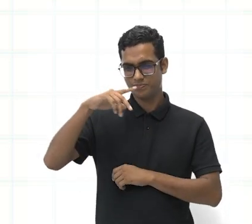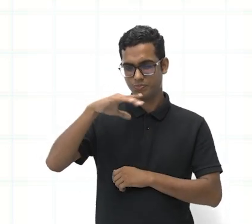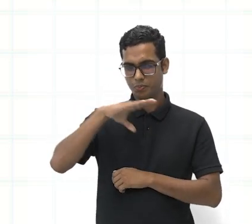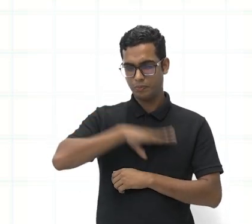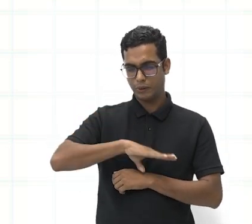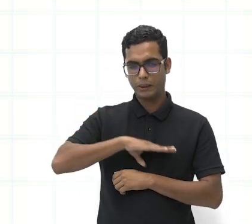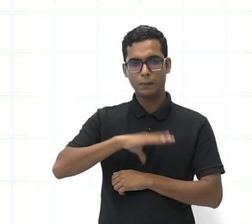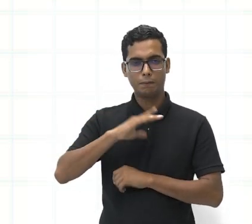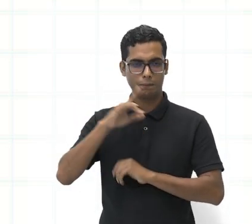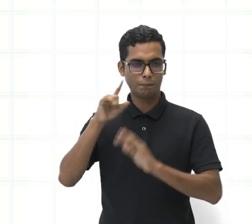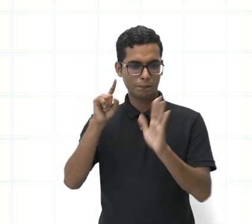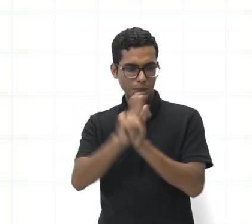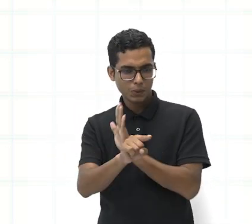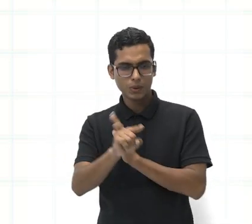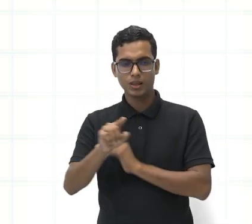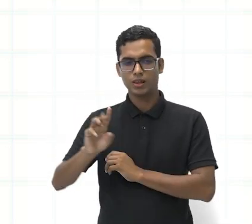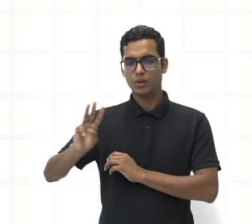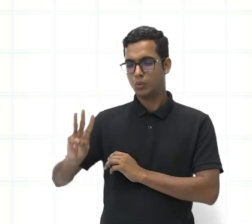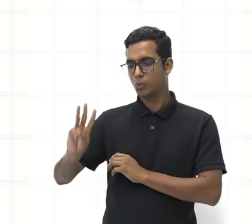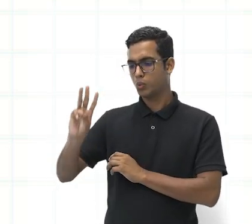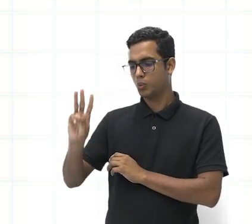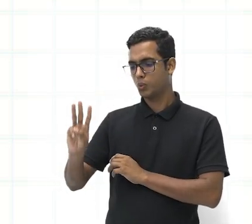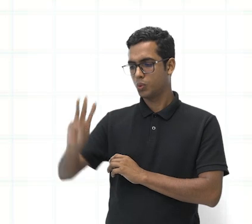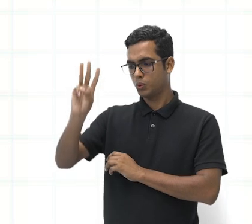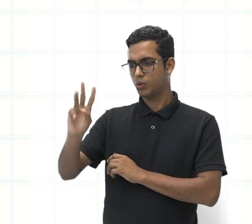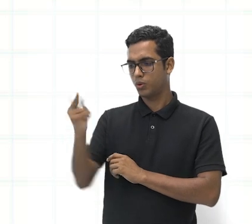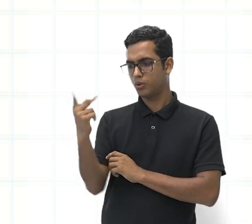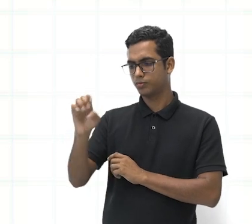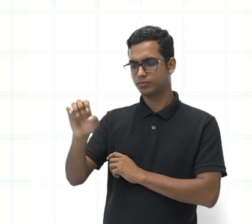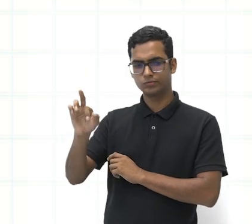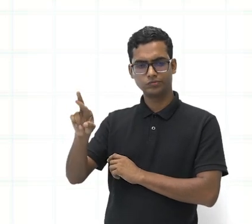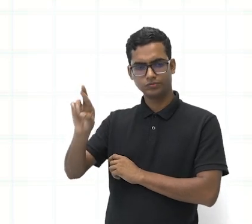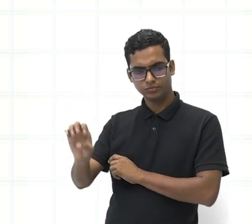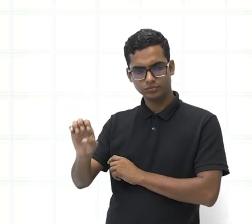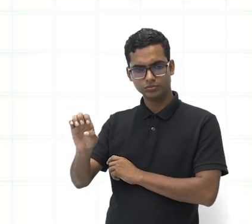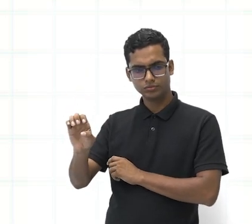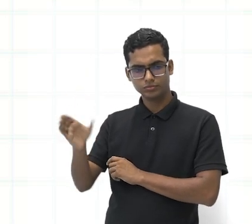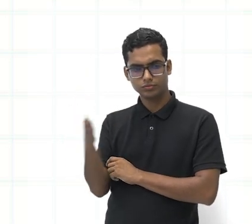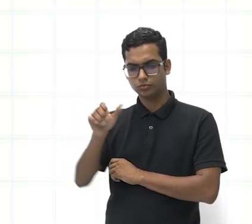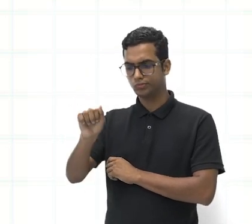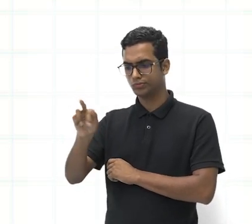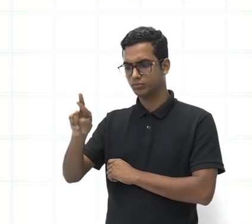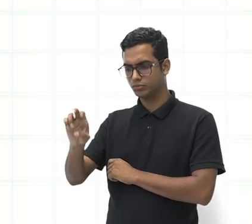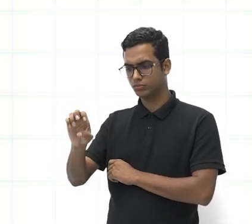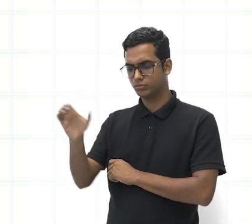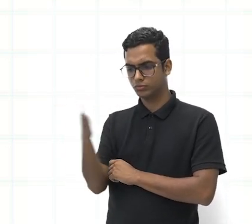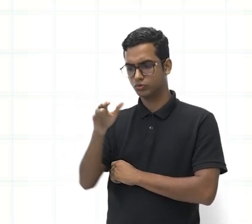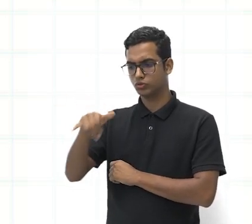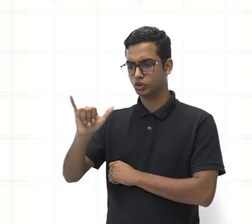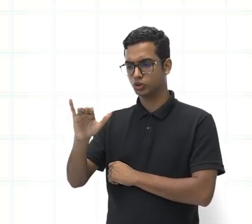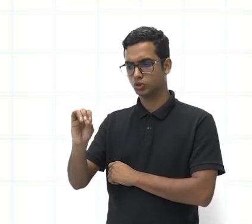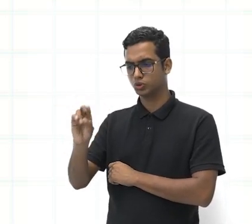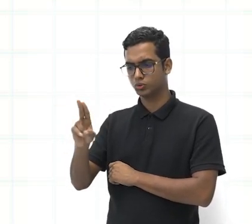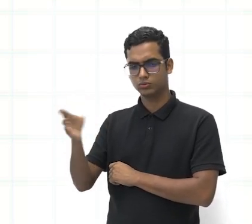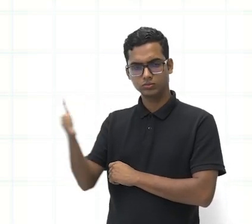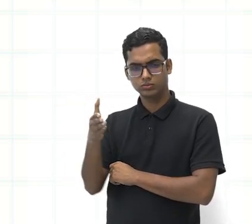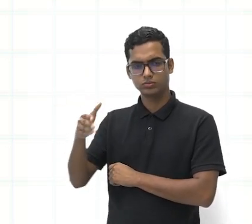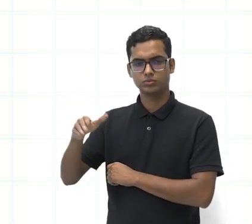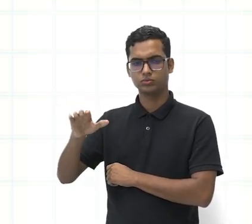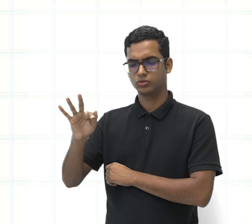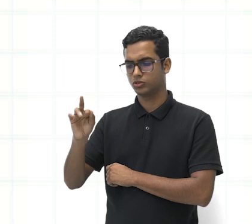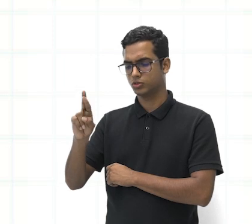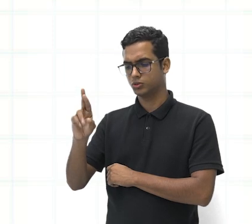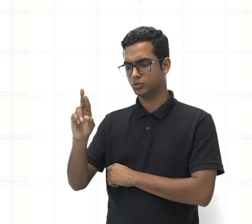pronome interrogativo é onde, tá? Opa, já ia escrever novamente em inglês, não é essa a ideia.